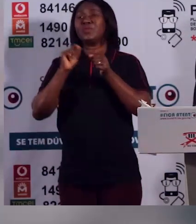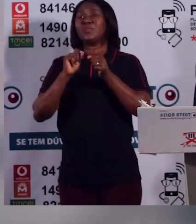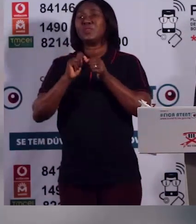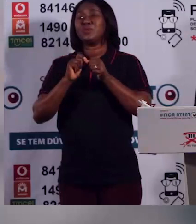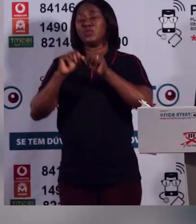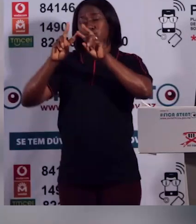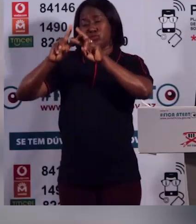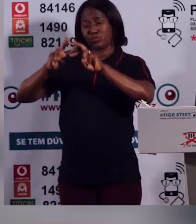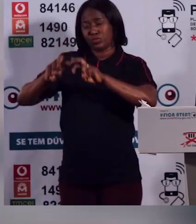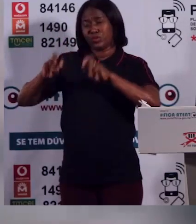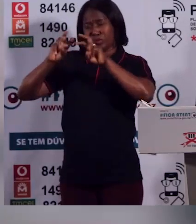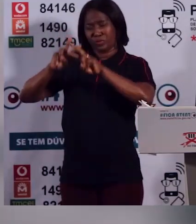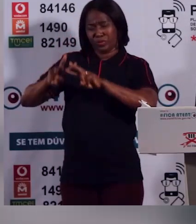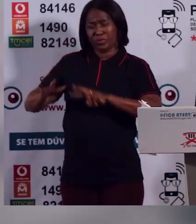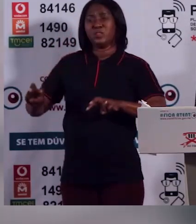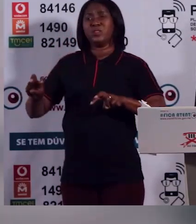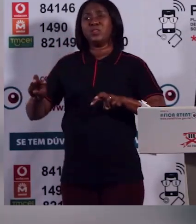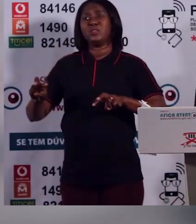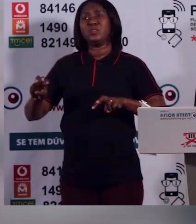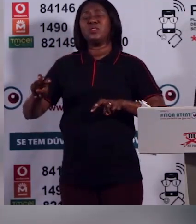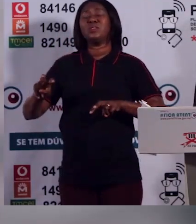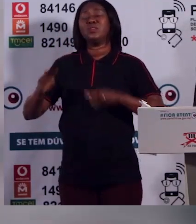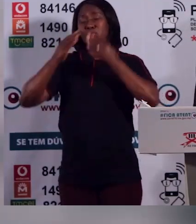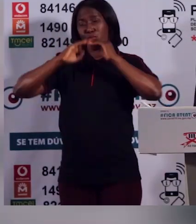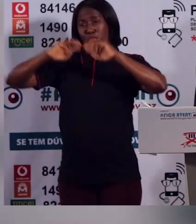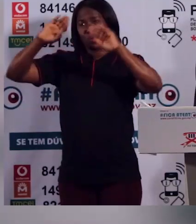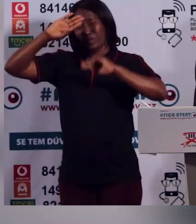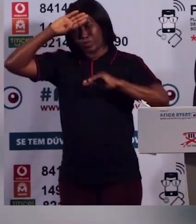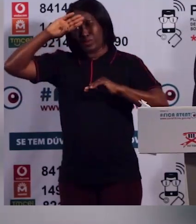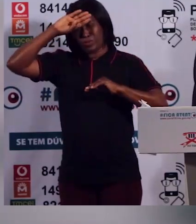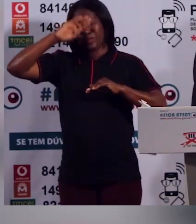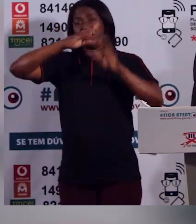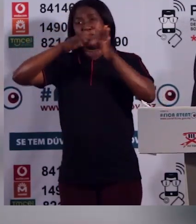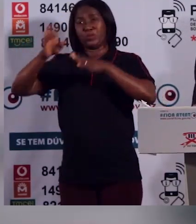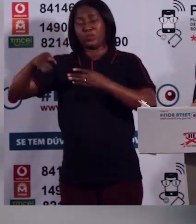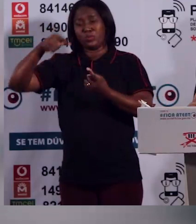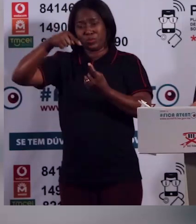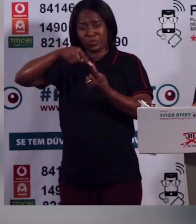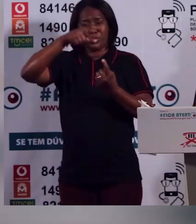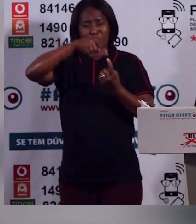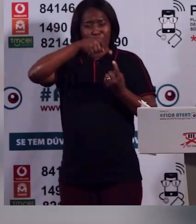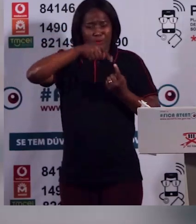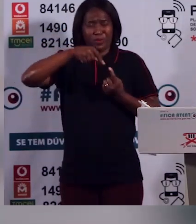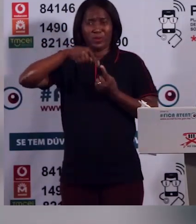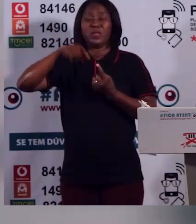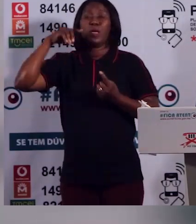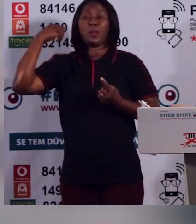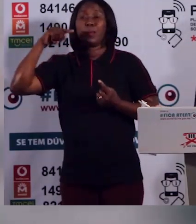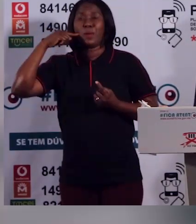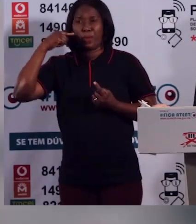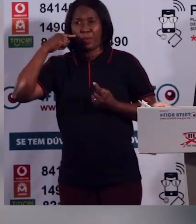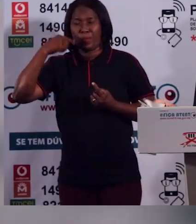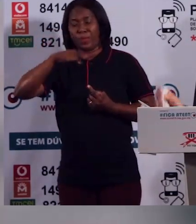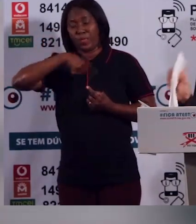da tendência do nível de positividade dos indivíduos testados em Cabo Delgado e o que nós